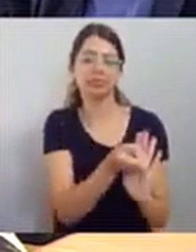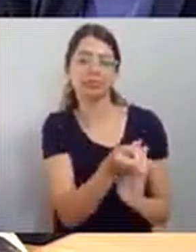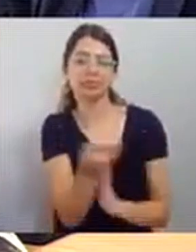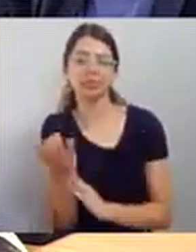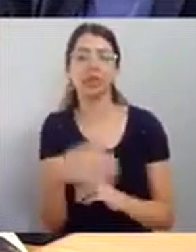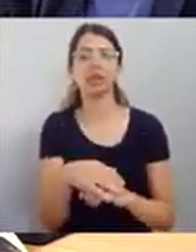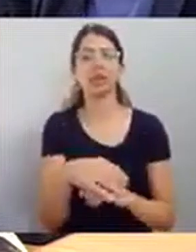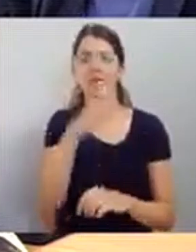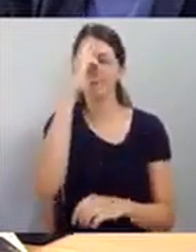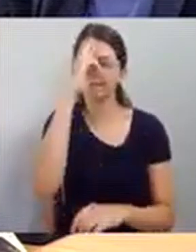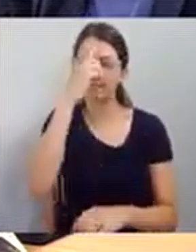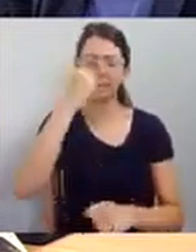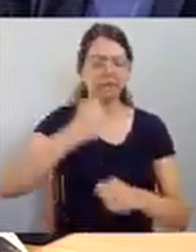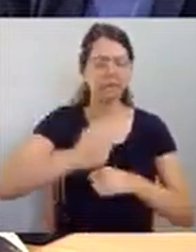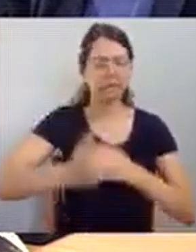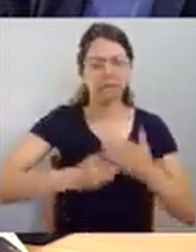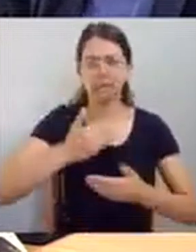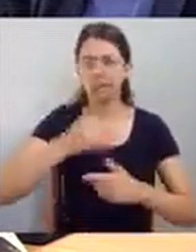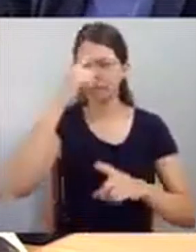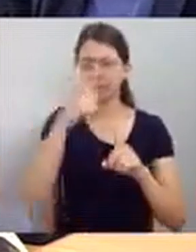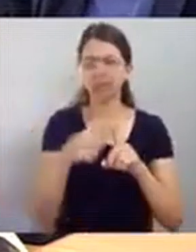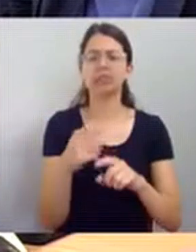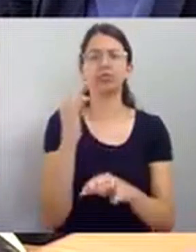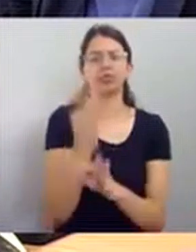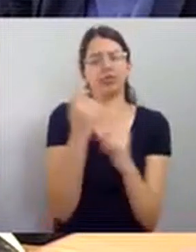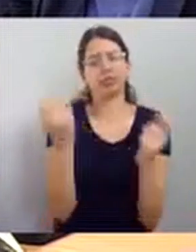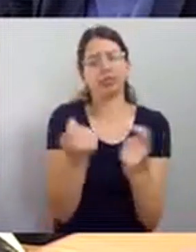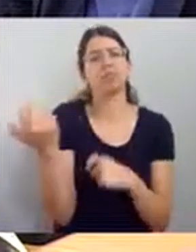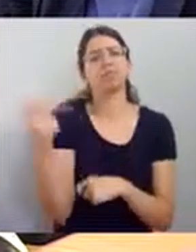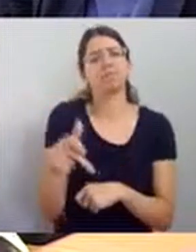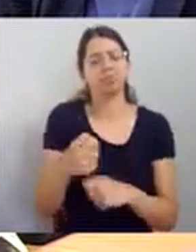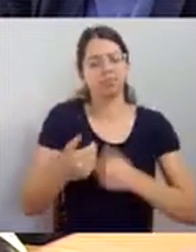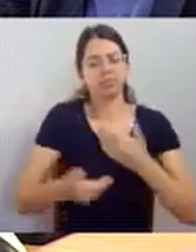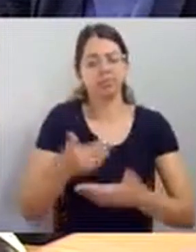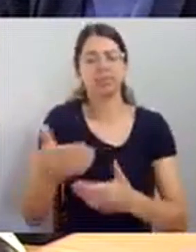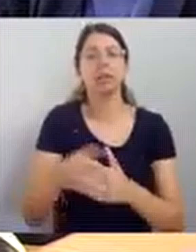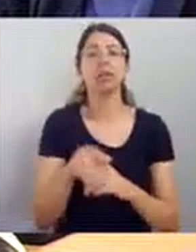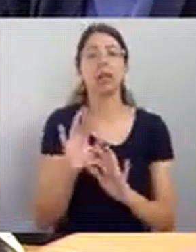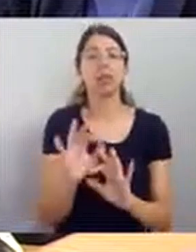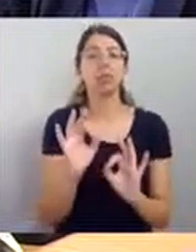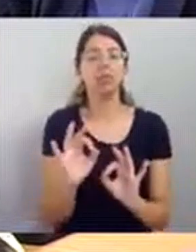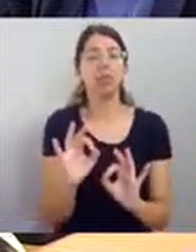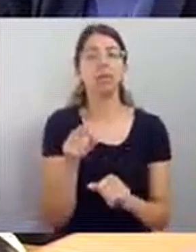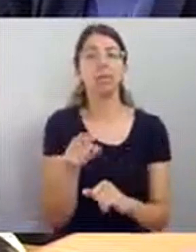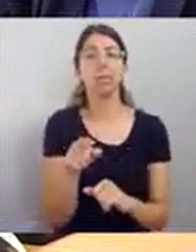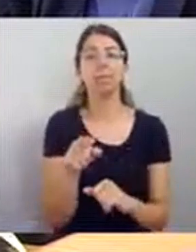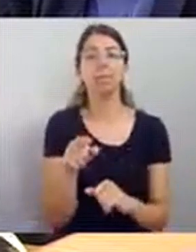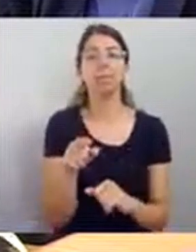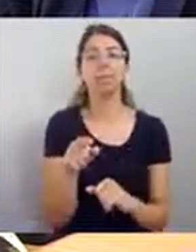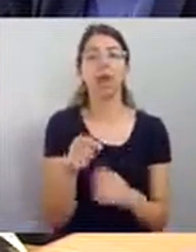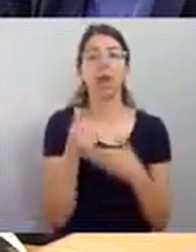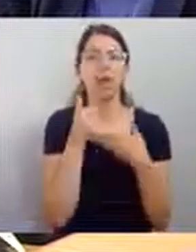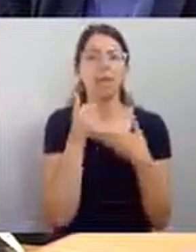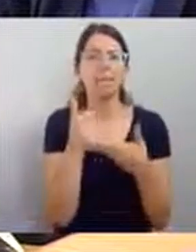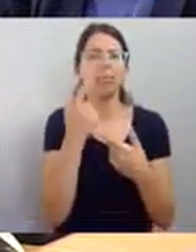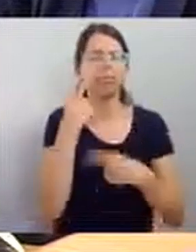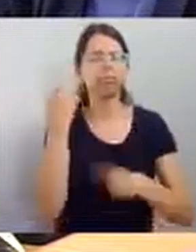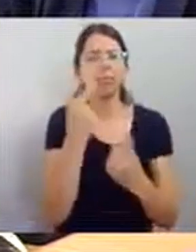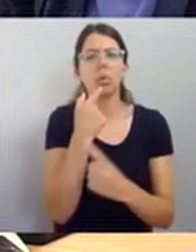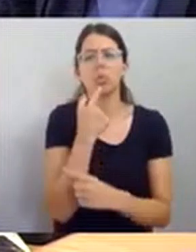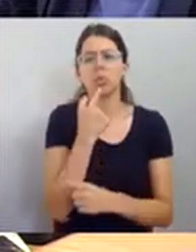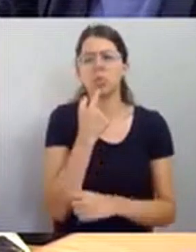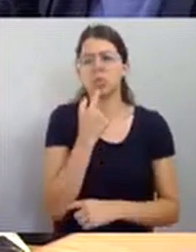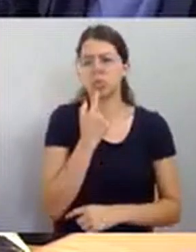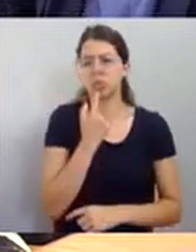desdobram para que este evento aconteça e, dito isto, mesmo depois de todo esse apoio público, de todo esse apoio que vem não